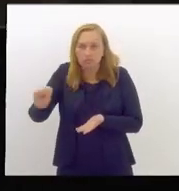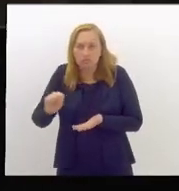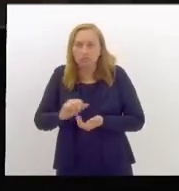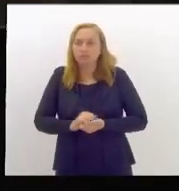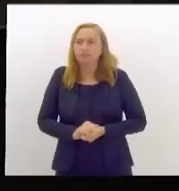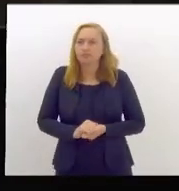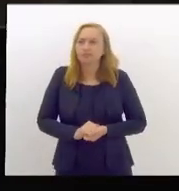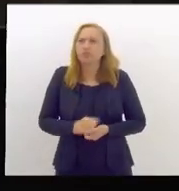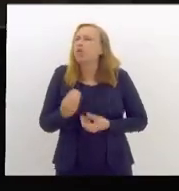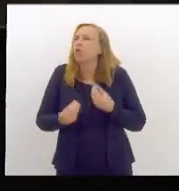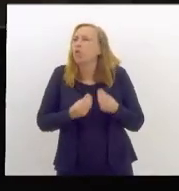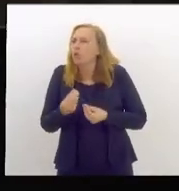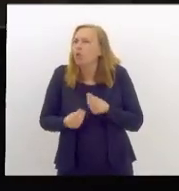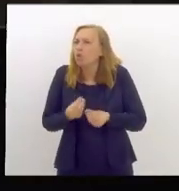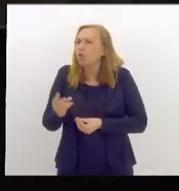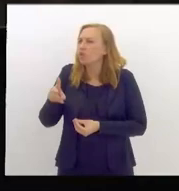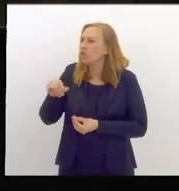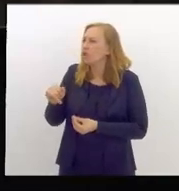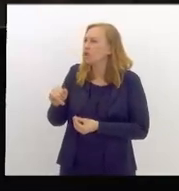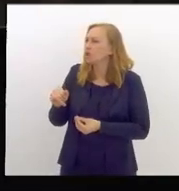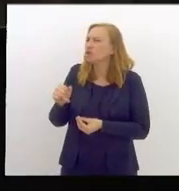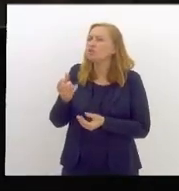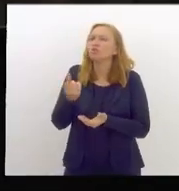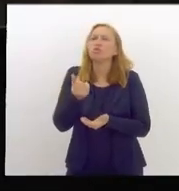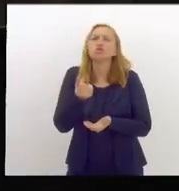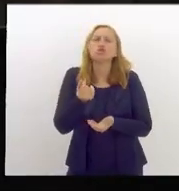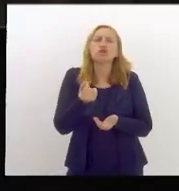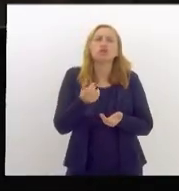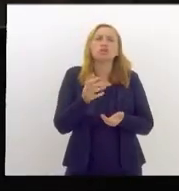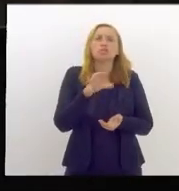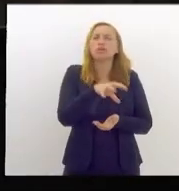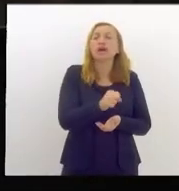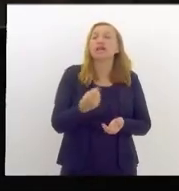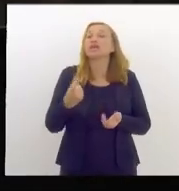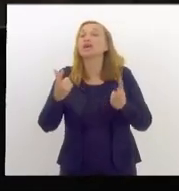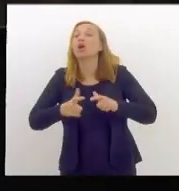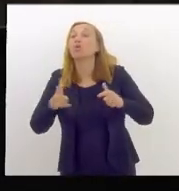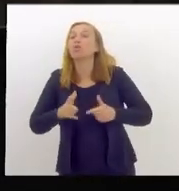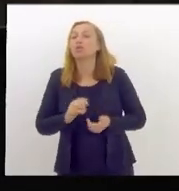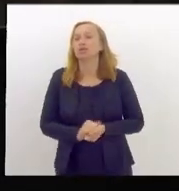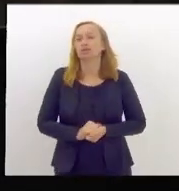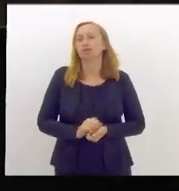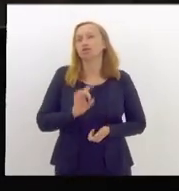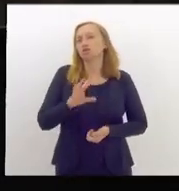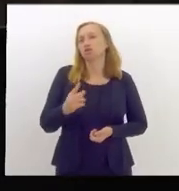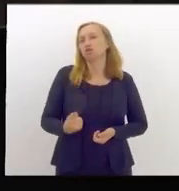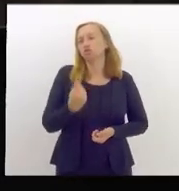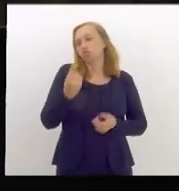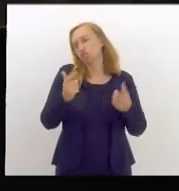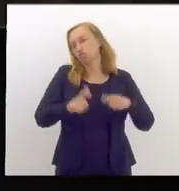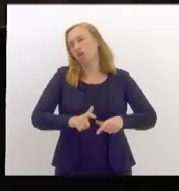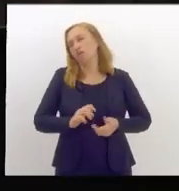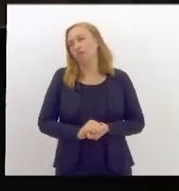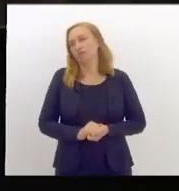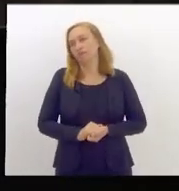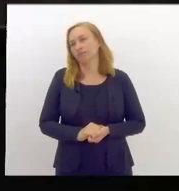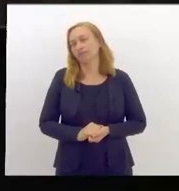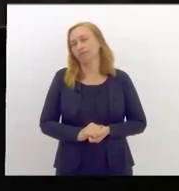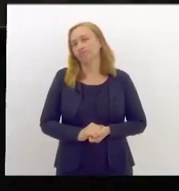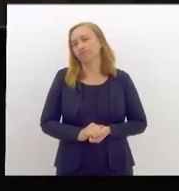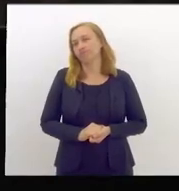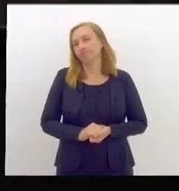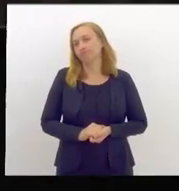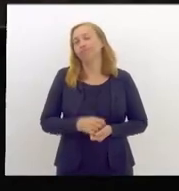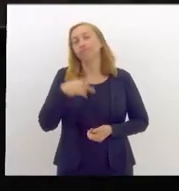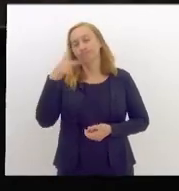ICMS como é que a gente vai da onde vai sair esse dinheiro esse dinheiro só vai sair de uma vertente da realização